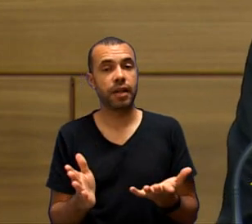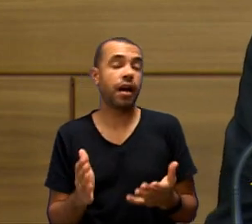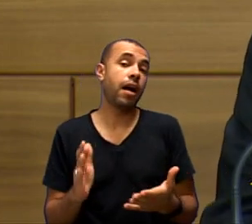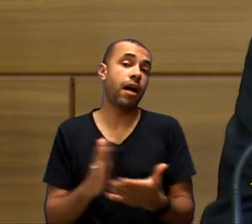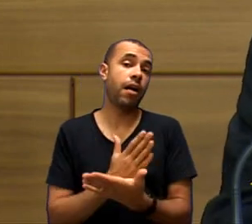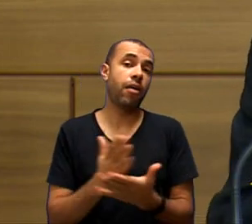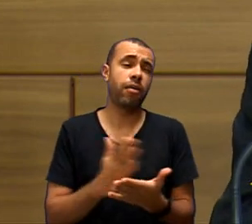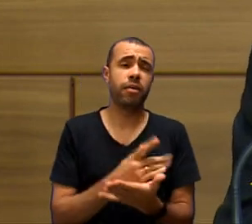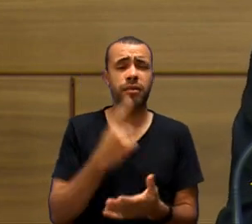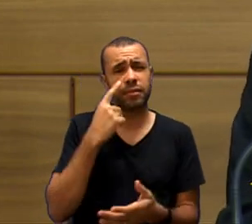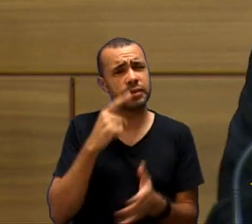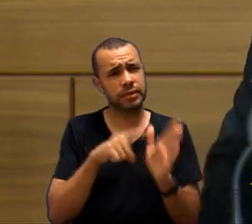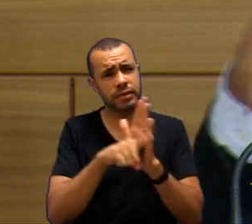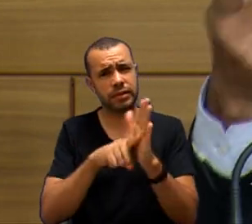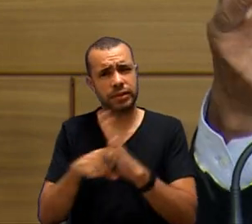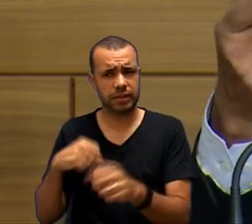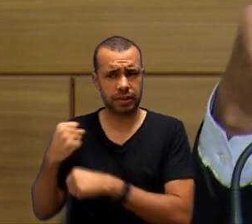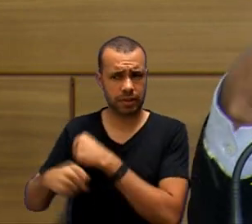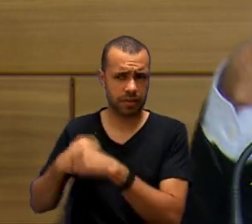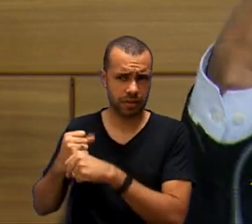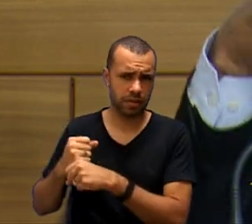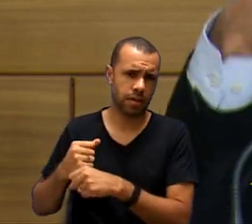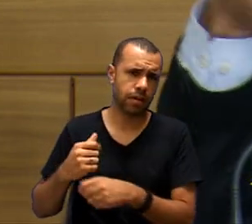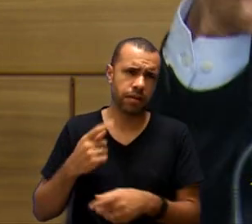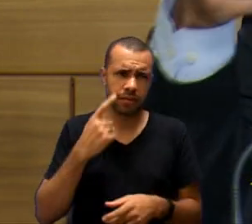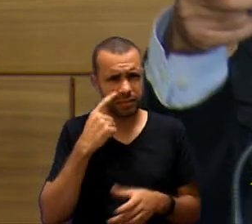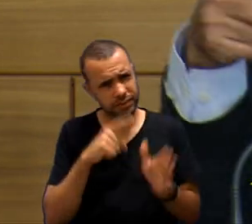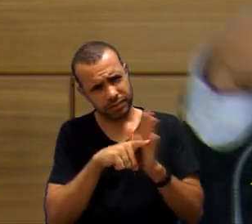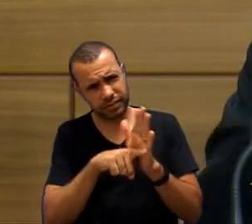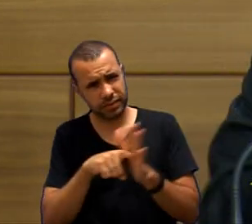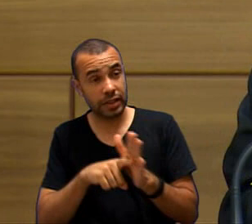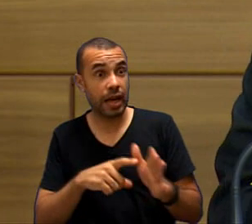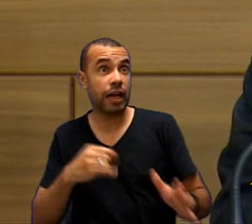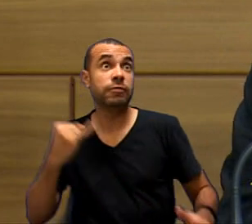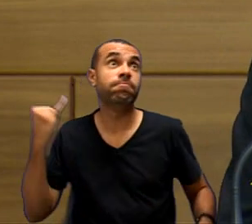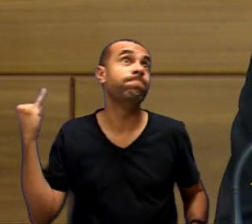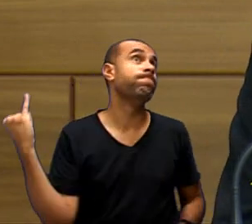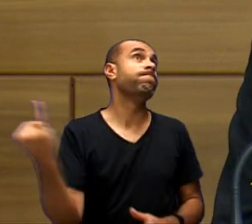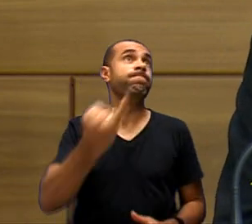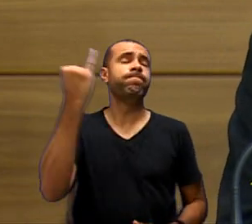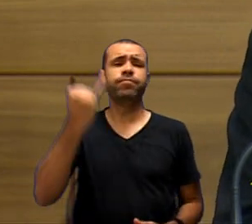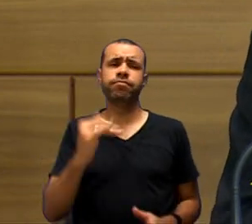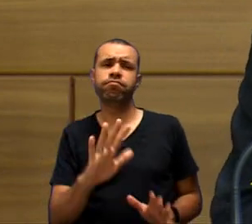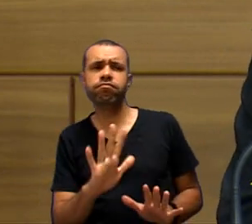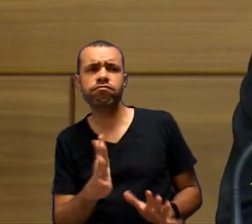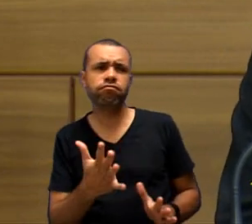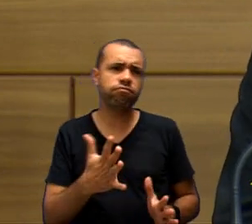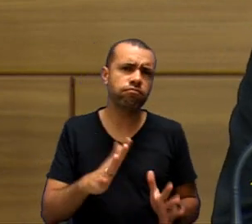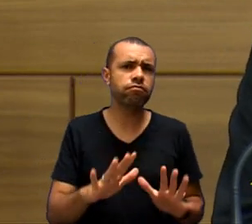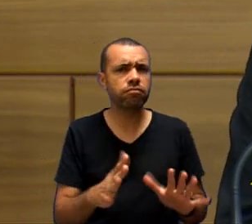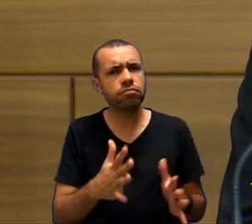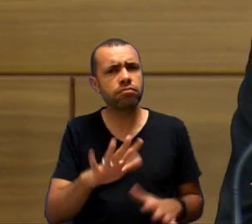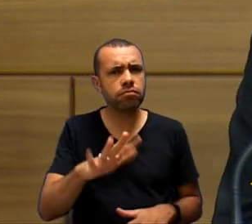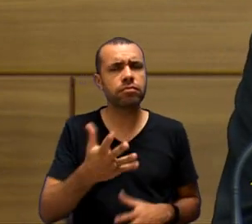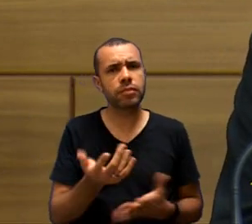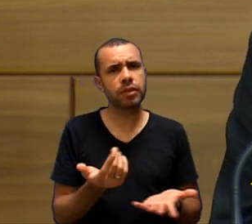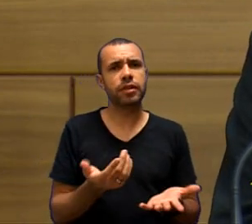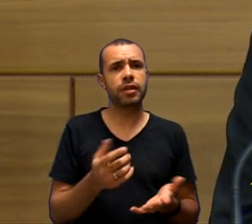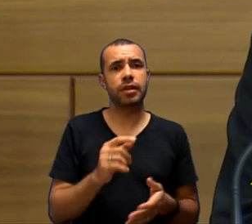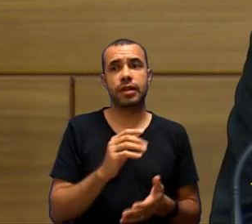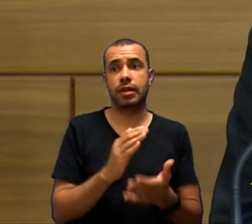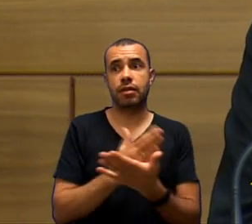como menos, não é que não são importantes, mas como menos prioritárias do que algumas. E a 13 de março, em